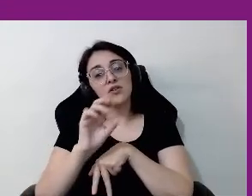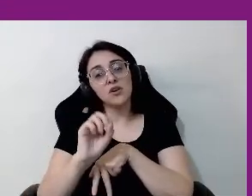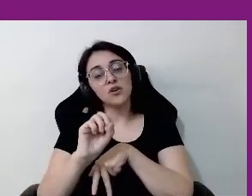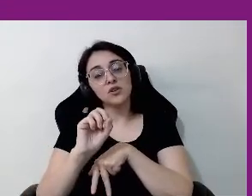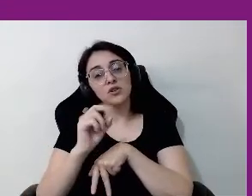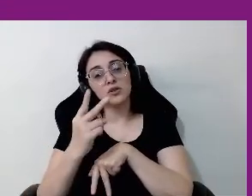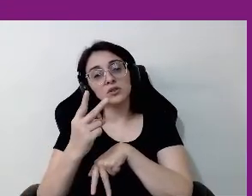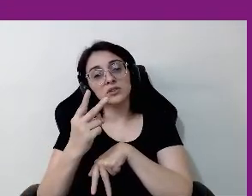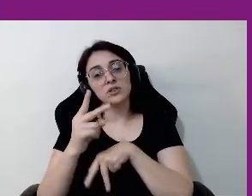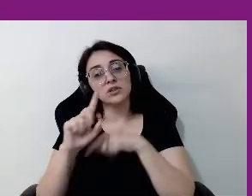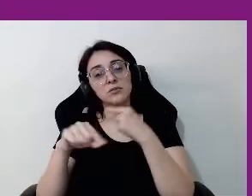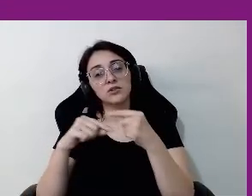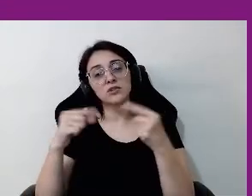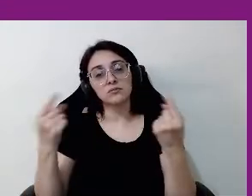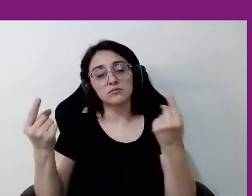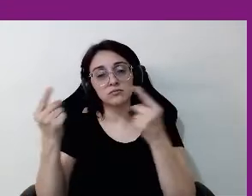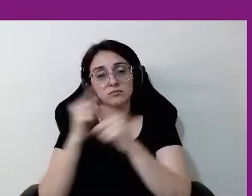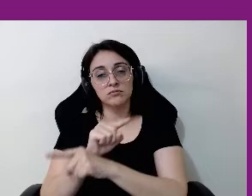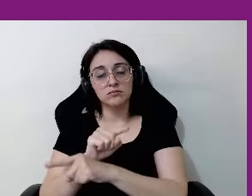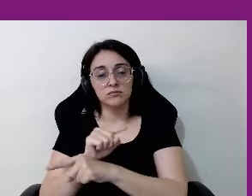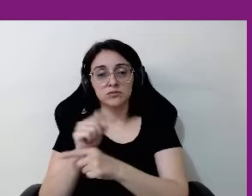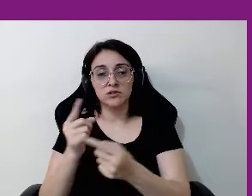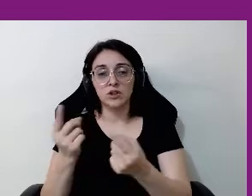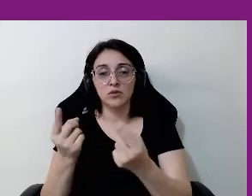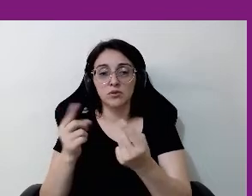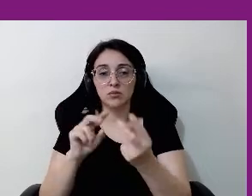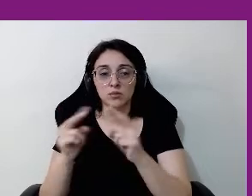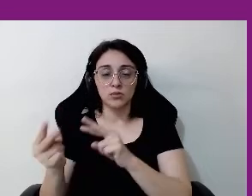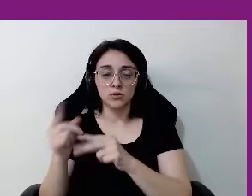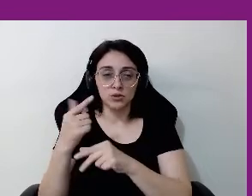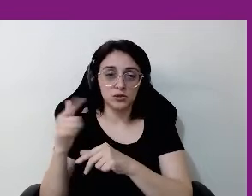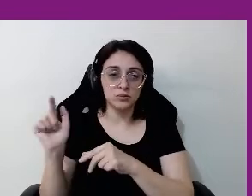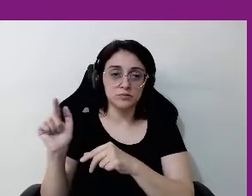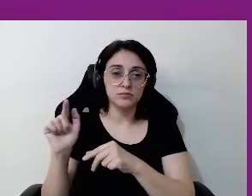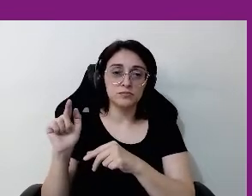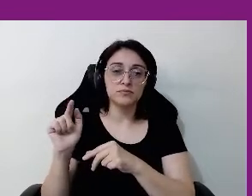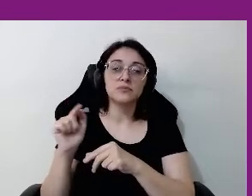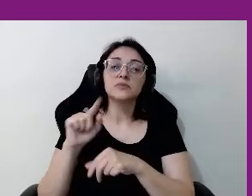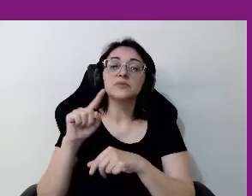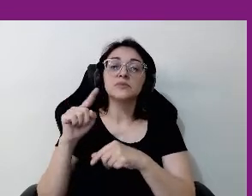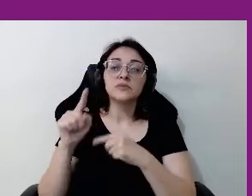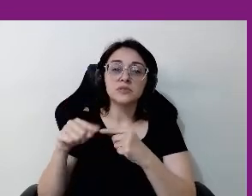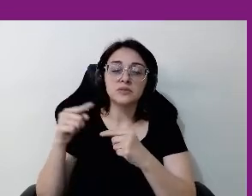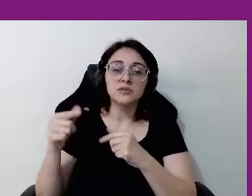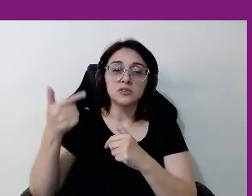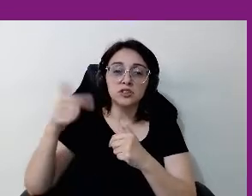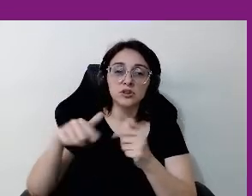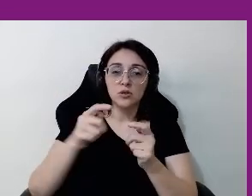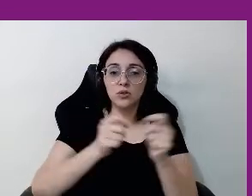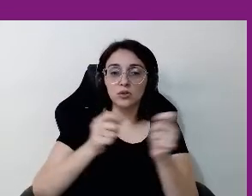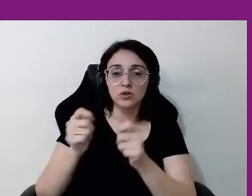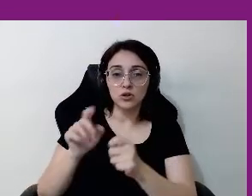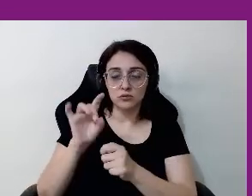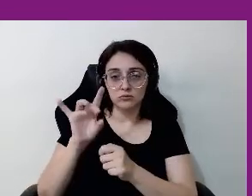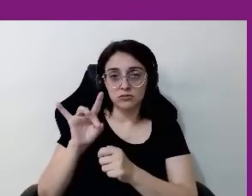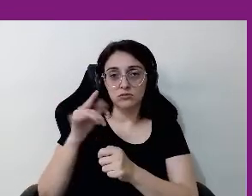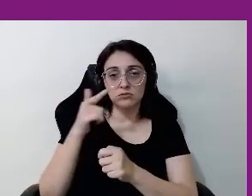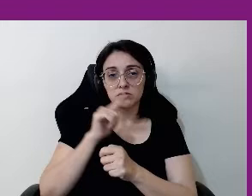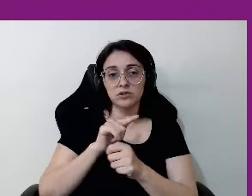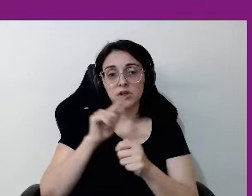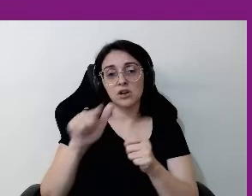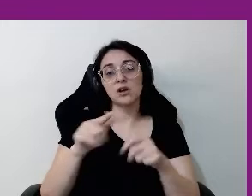depois o cruzamento para o outro, dependendo da randomização. E mais uma vez, com o controle automatizado,